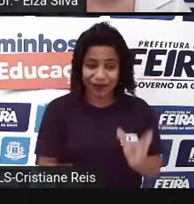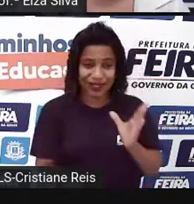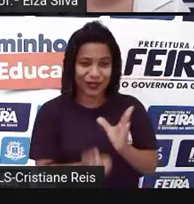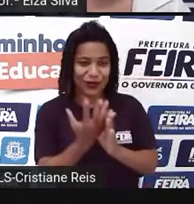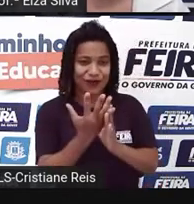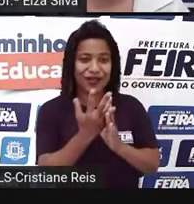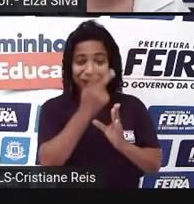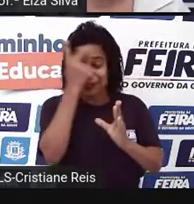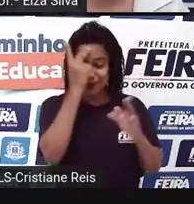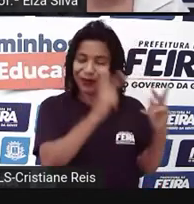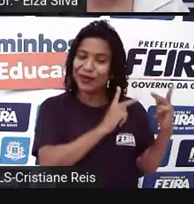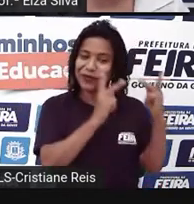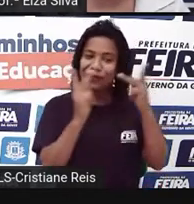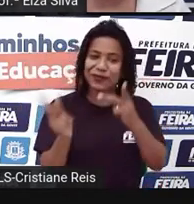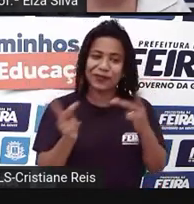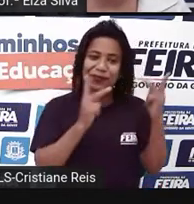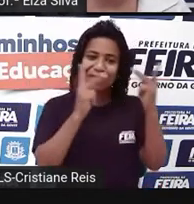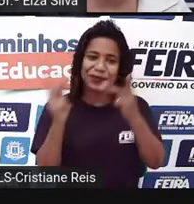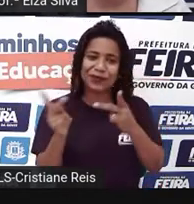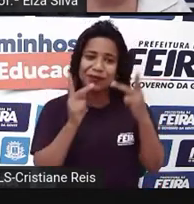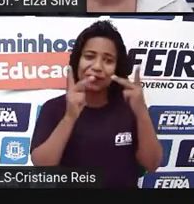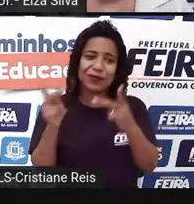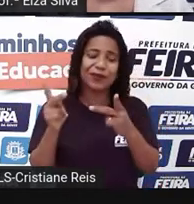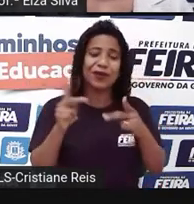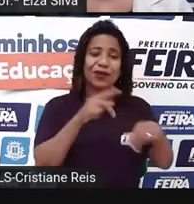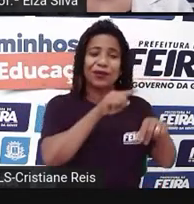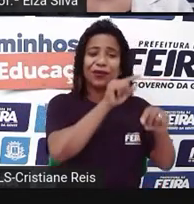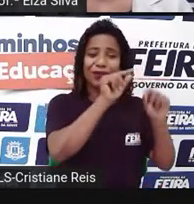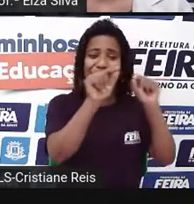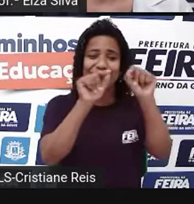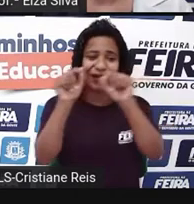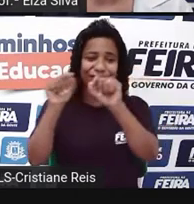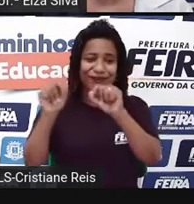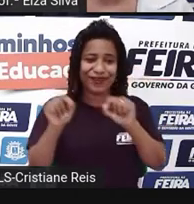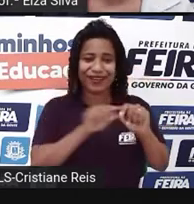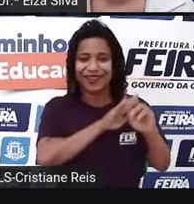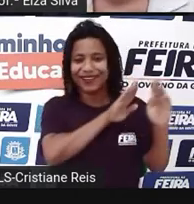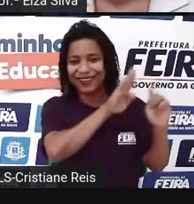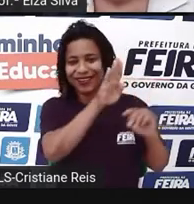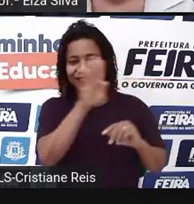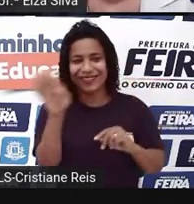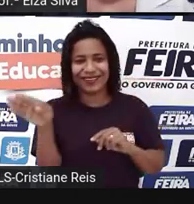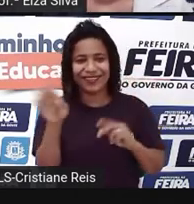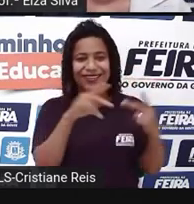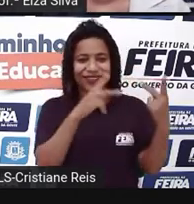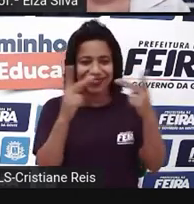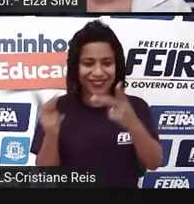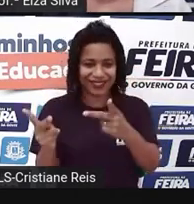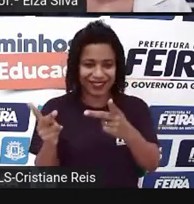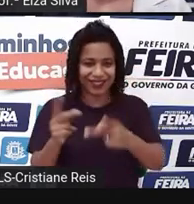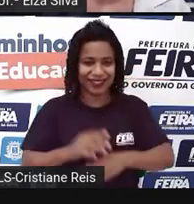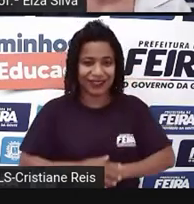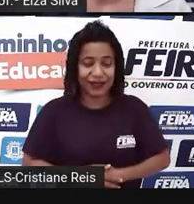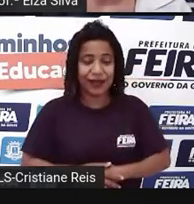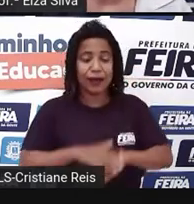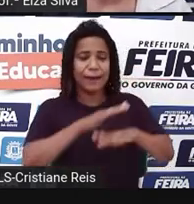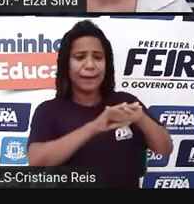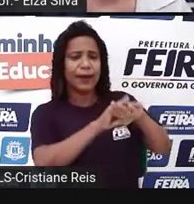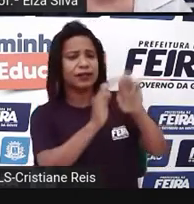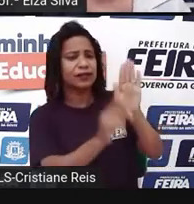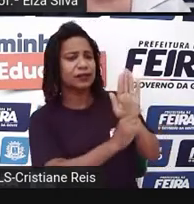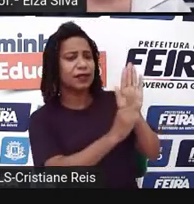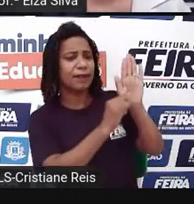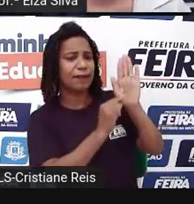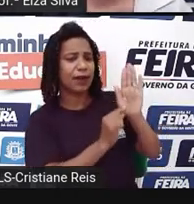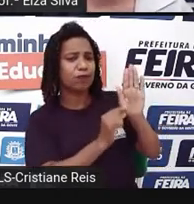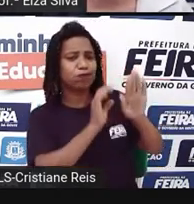milhares e milhares de pessoas ao redor do mundo. E quem projetou essa obra de arte,